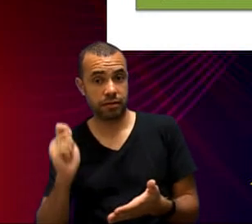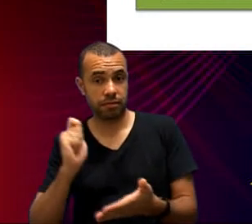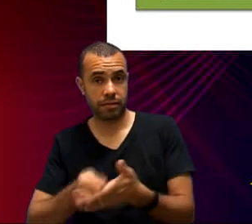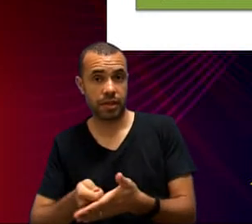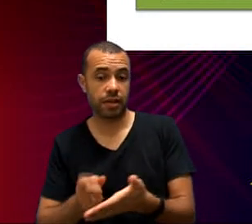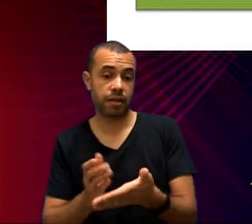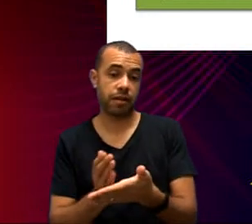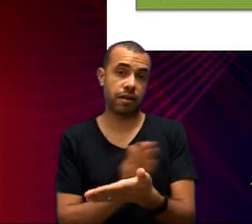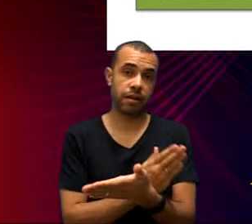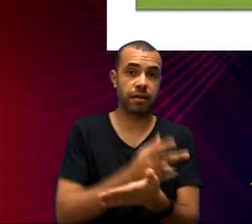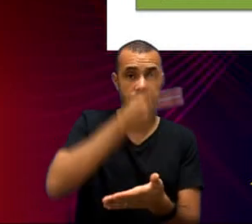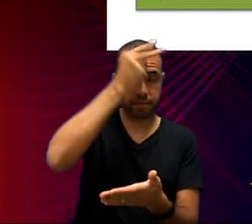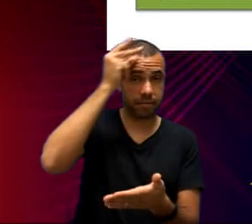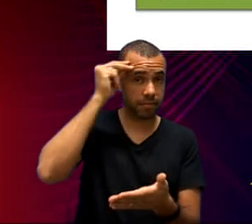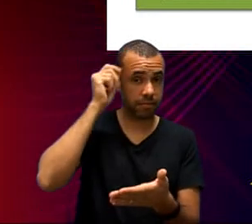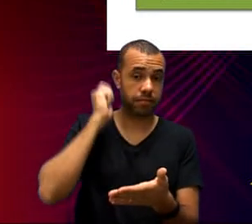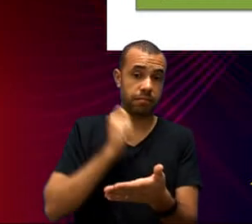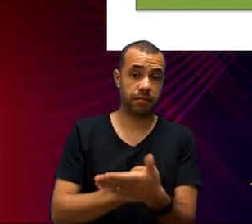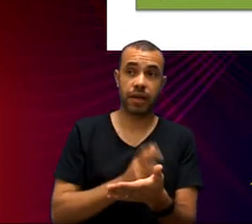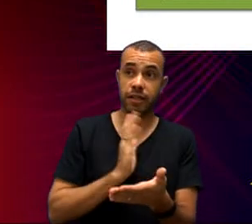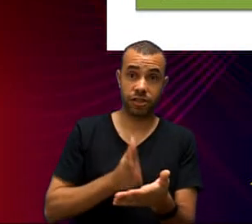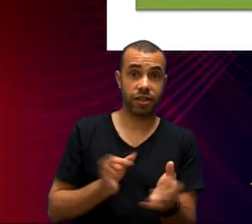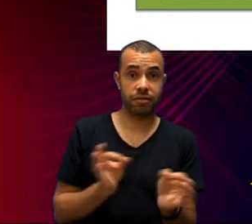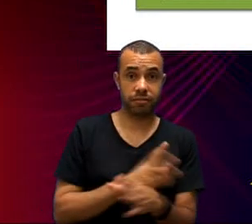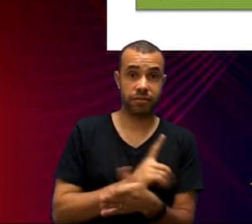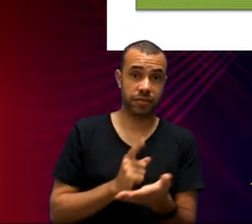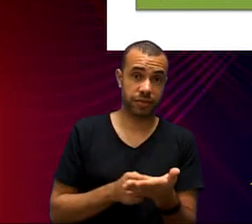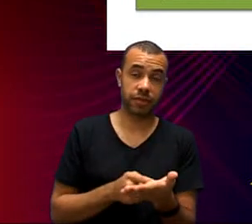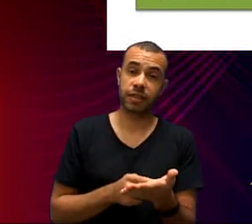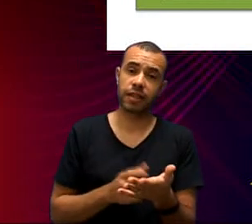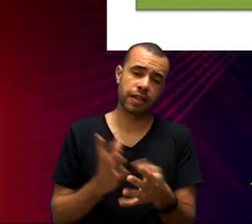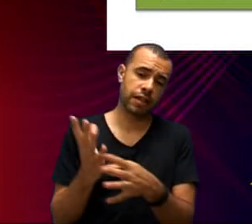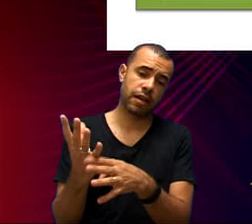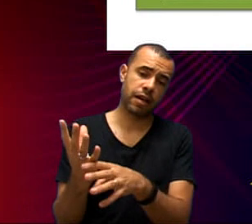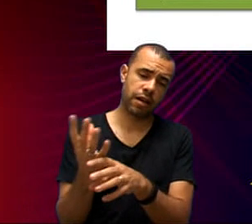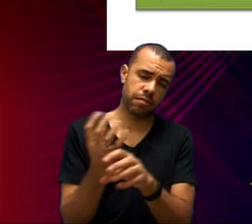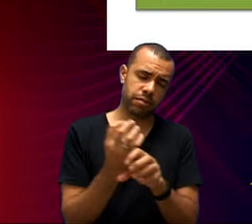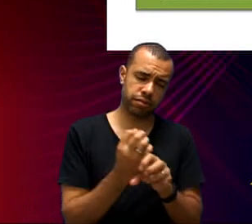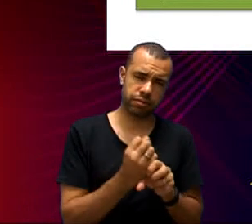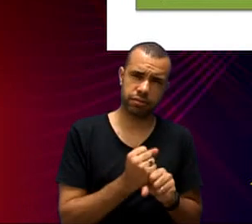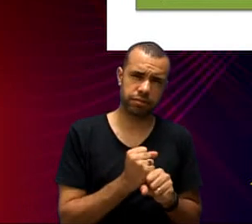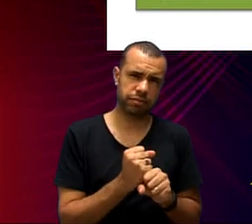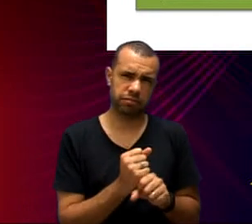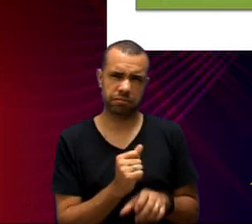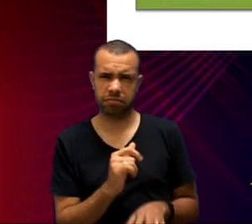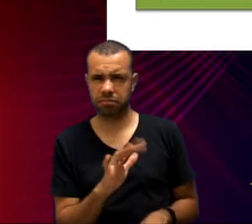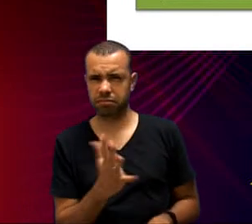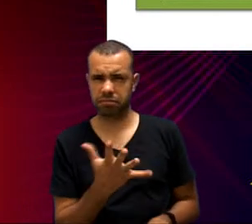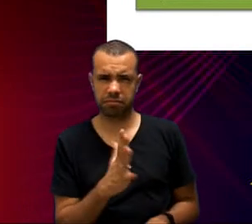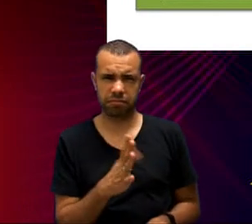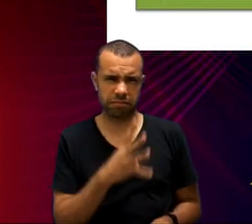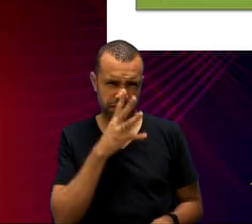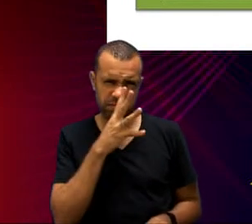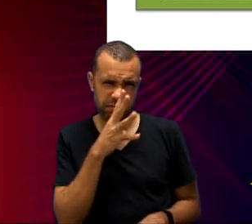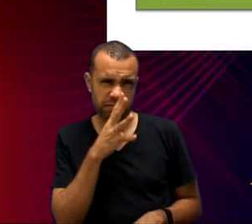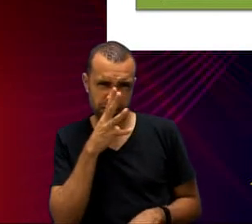contrapartida. Isso permitiria, num cálculo grosseiro, talvez a gente chegar num recap